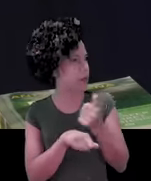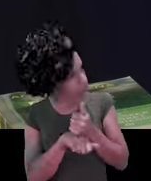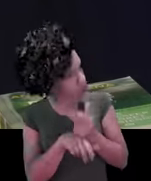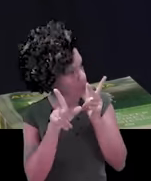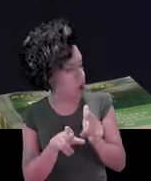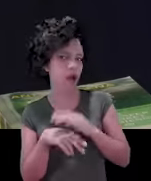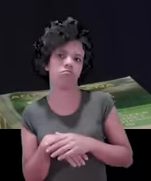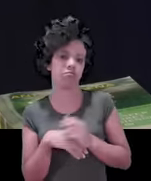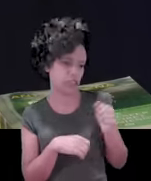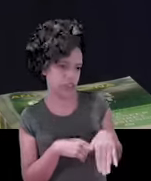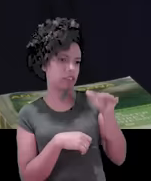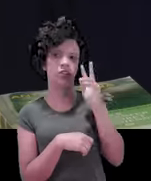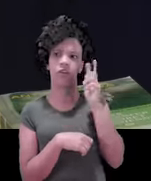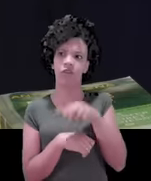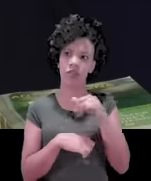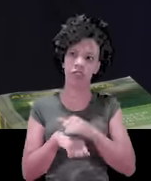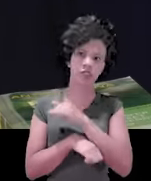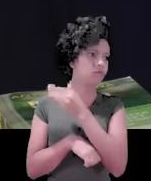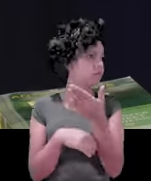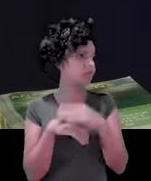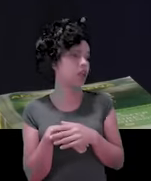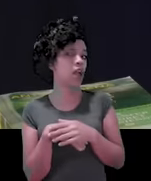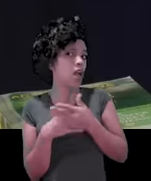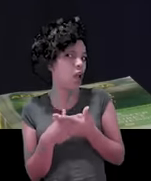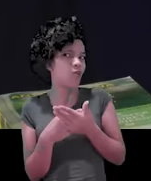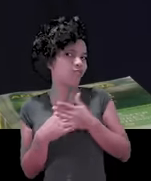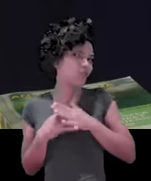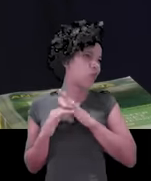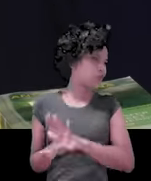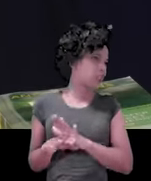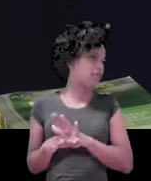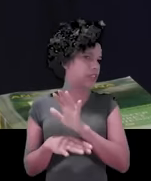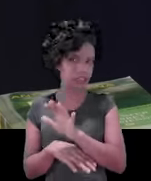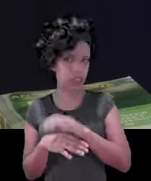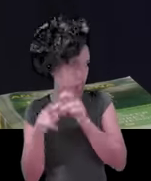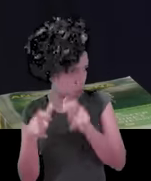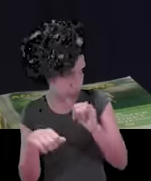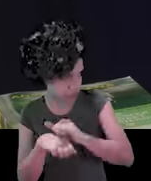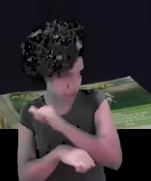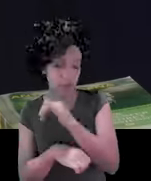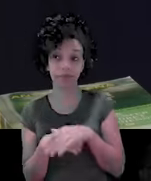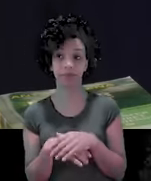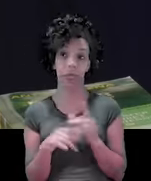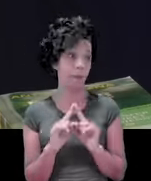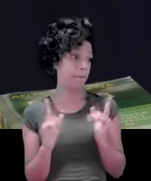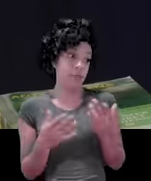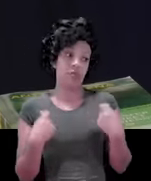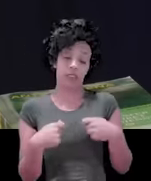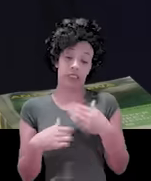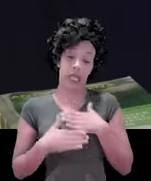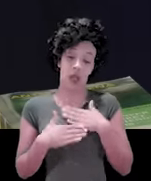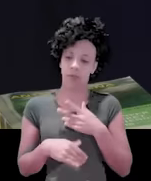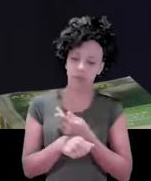sensação é crescia ali vendo aquela Viação eram Esse era o motivo pelo qual não gostava naquela oração sim É mas